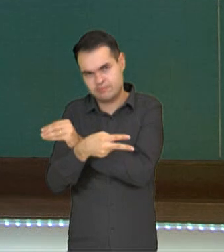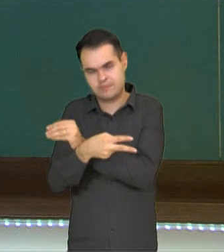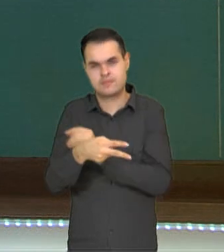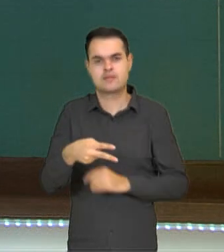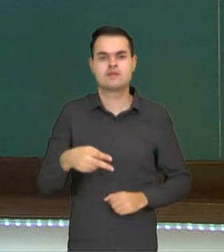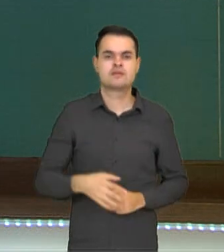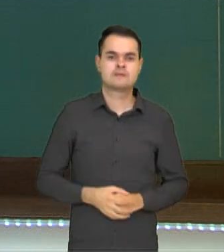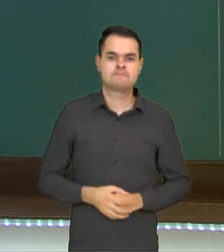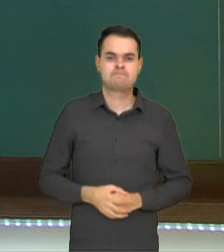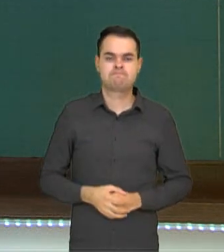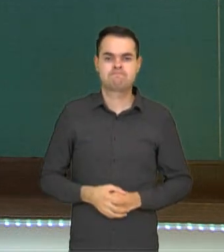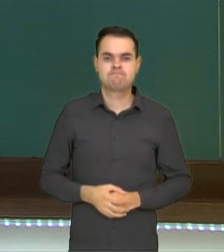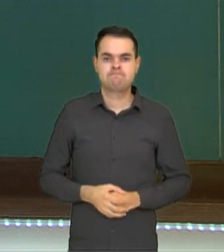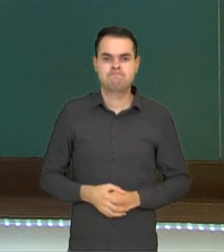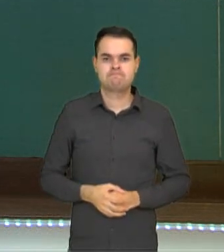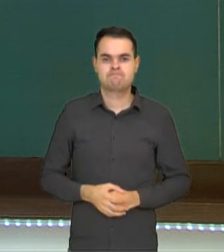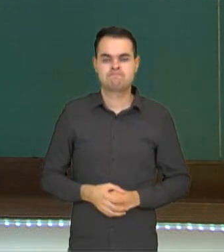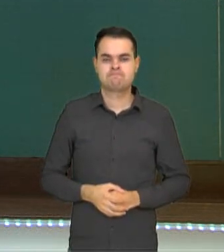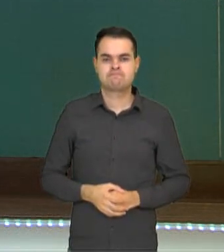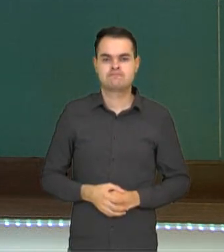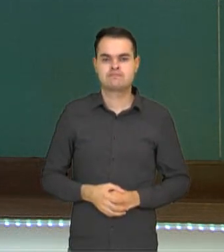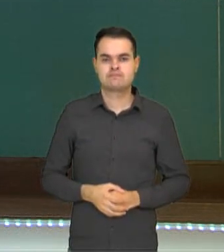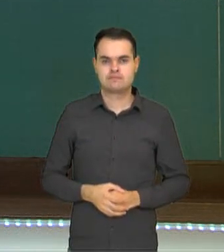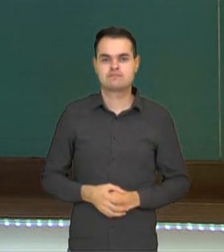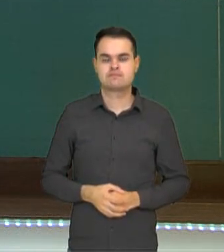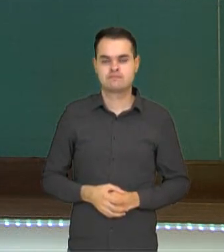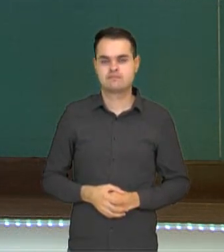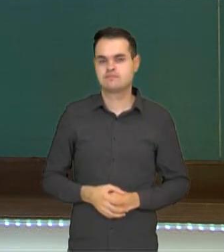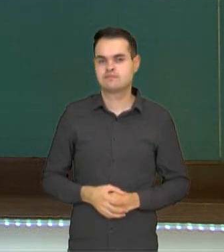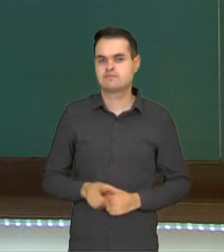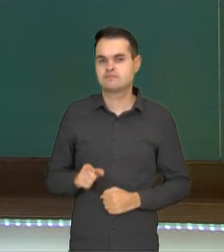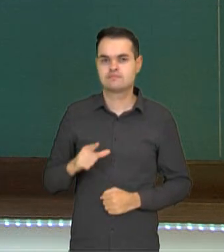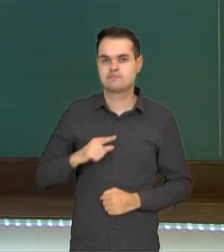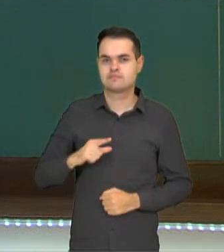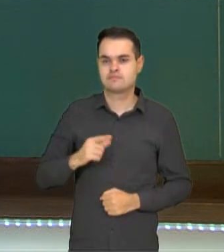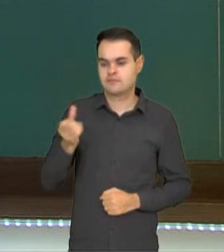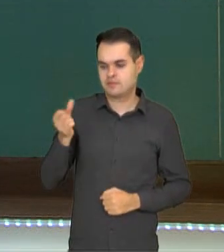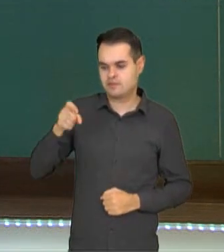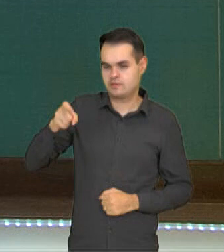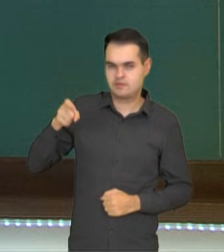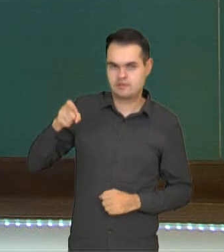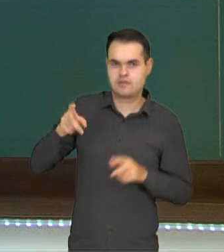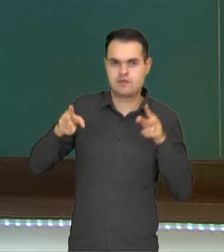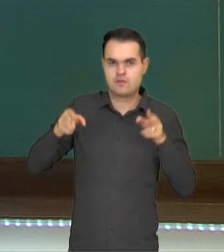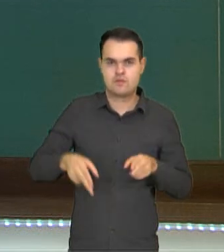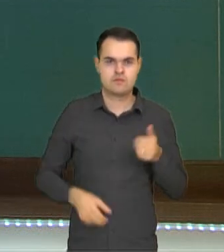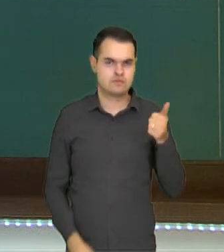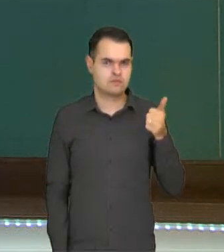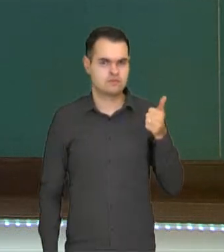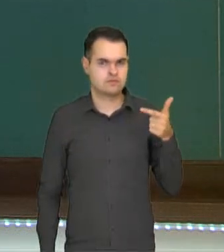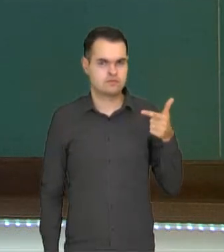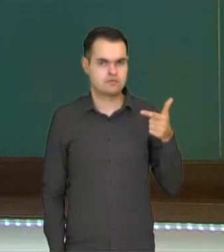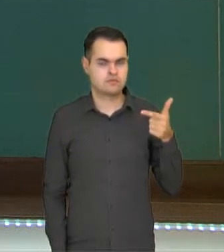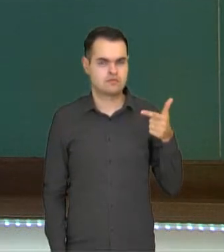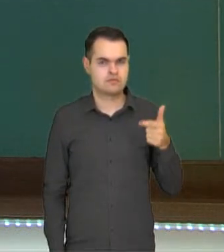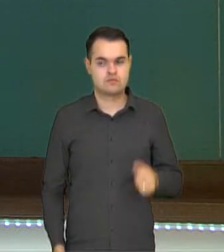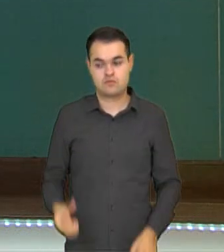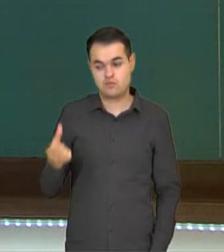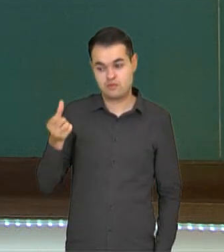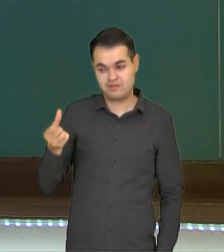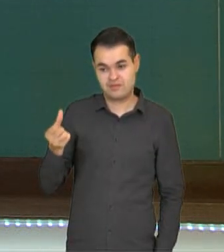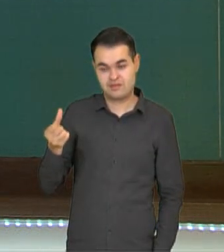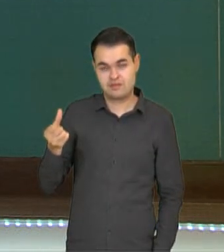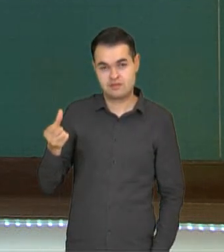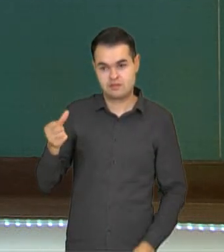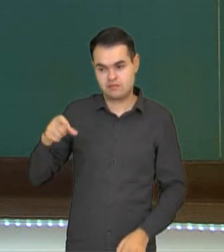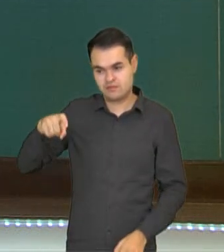menos 6x lá para o outro lado da igualdade, né? Aí eu tenho 6x igual a 12. O 6 está